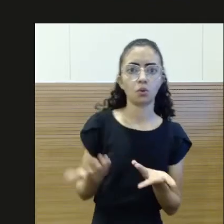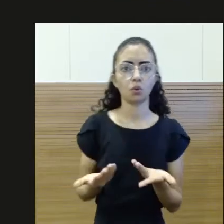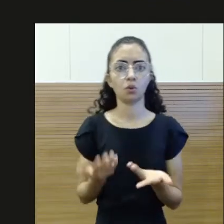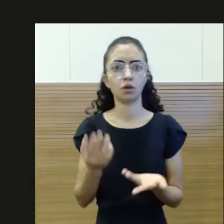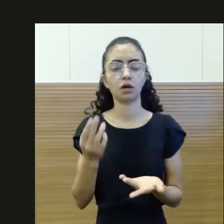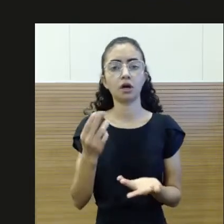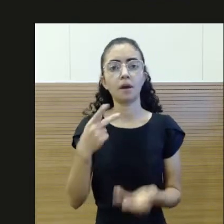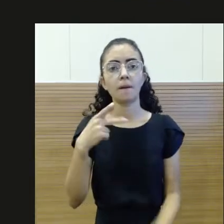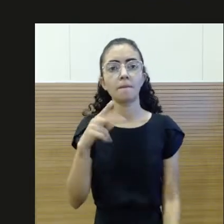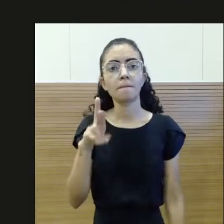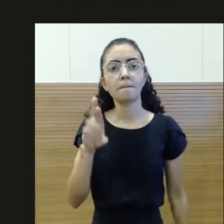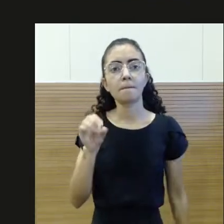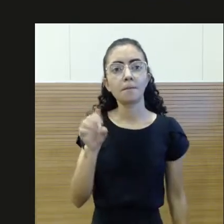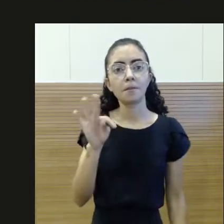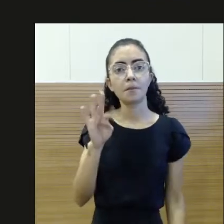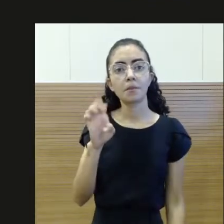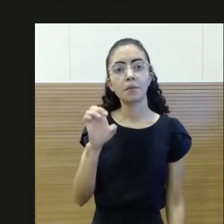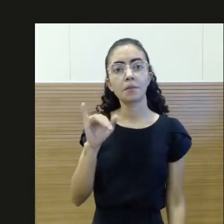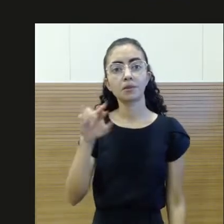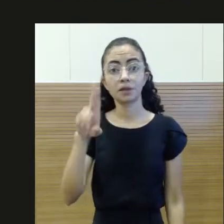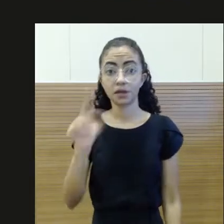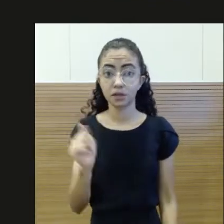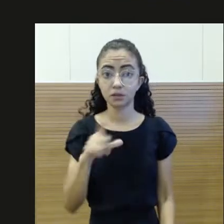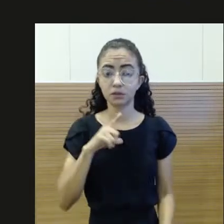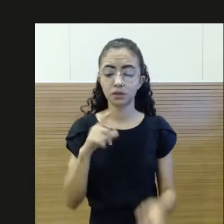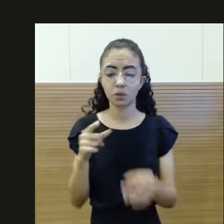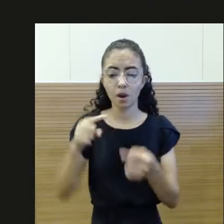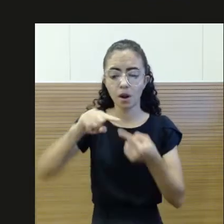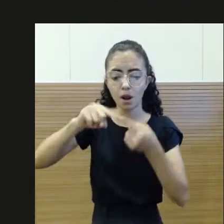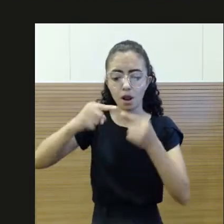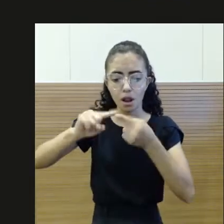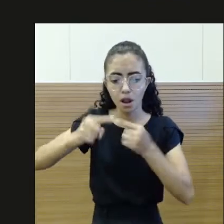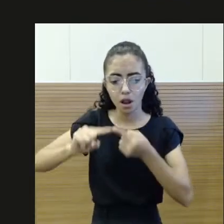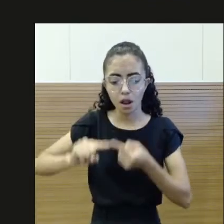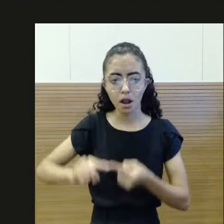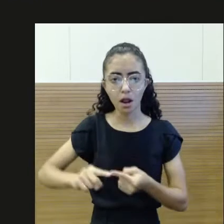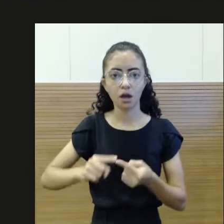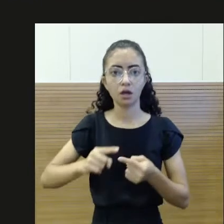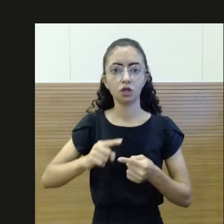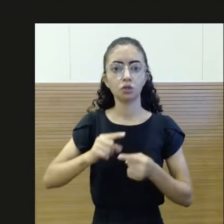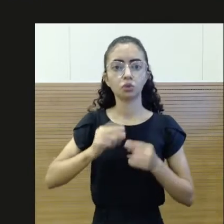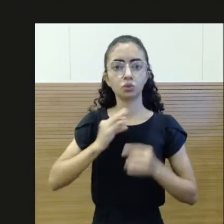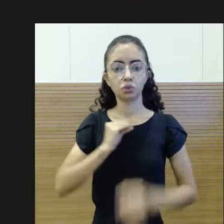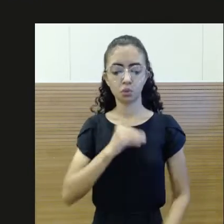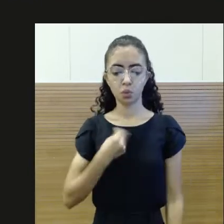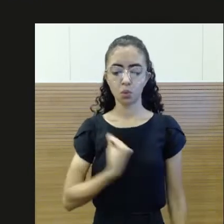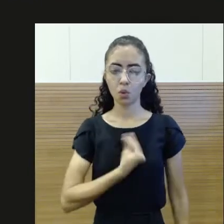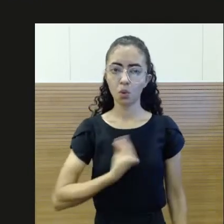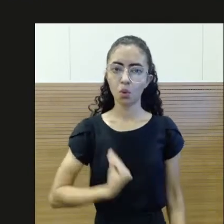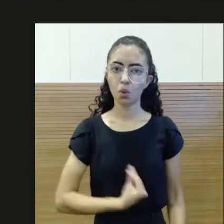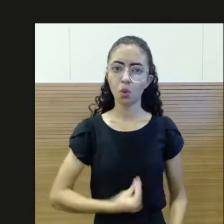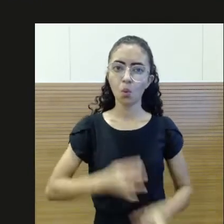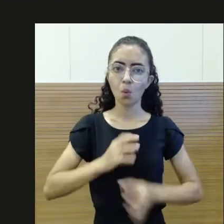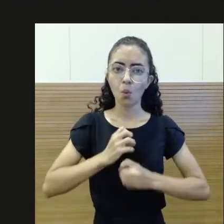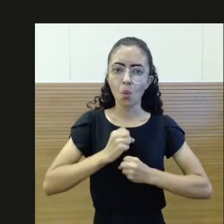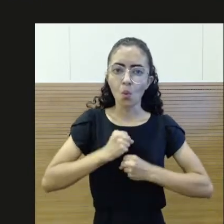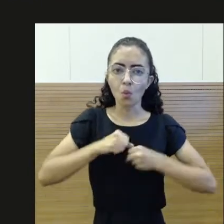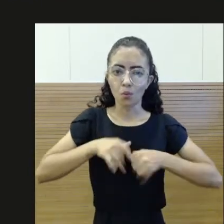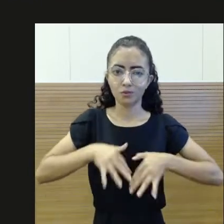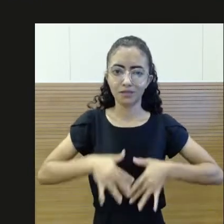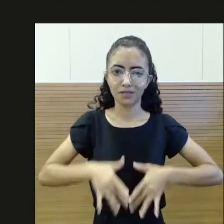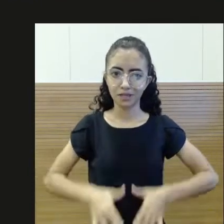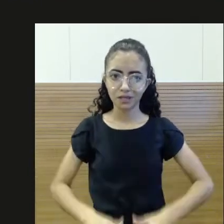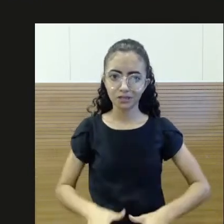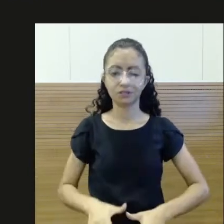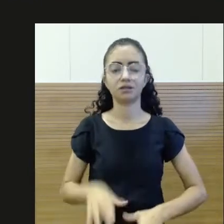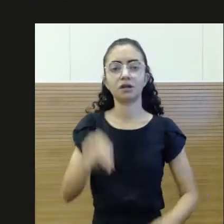Essa junção, essa combinação de macronutrientes, ela normalmente não é palatável. Então, uma etapa